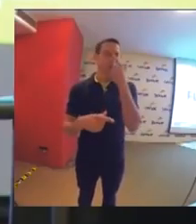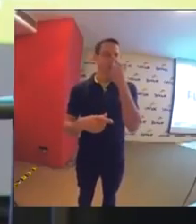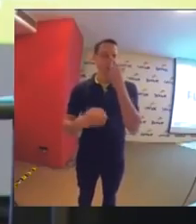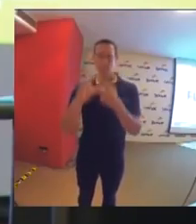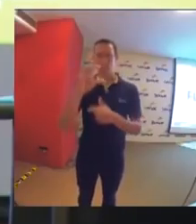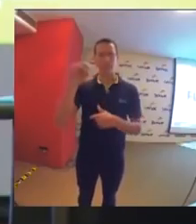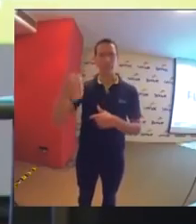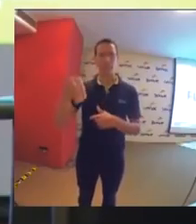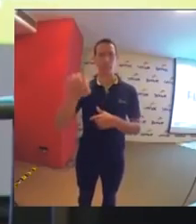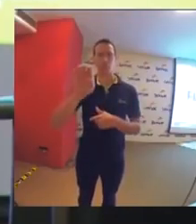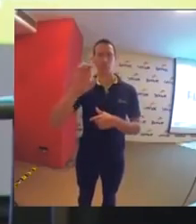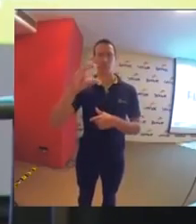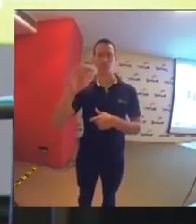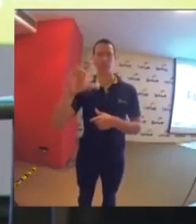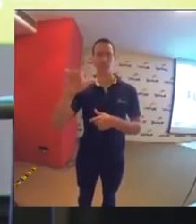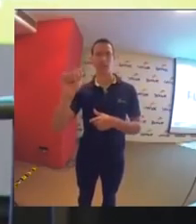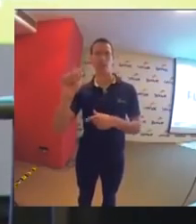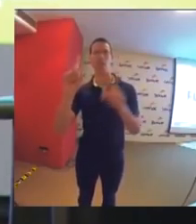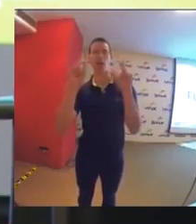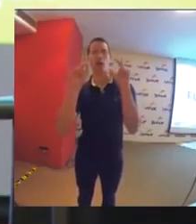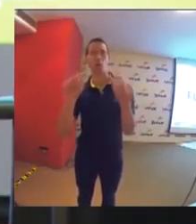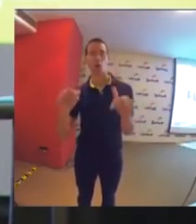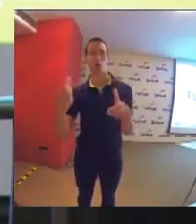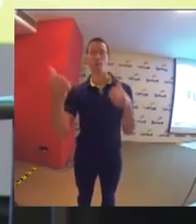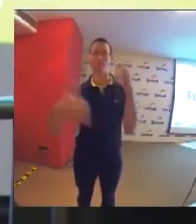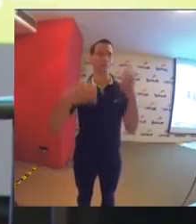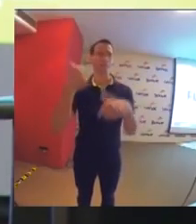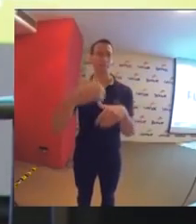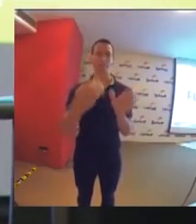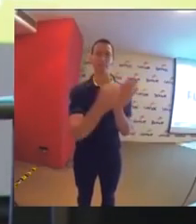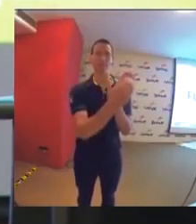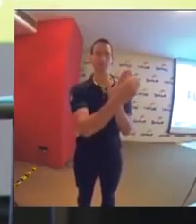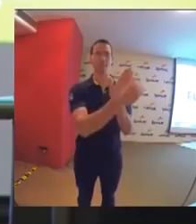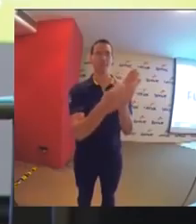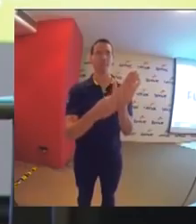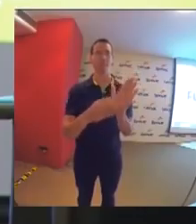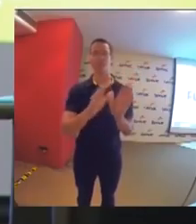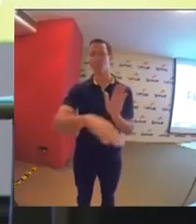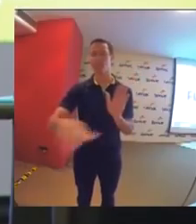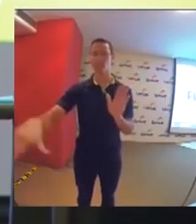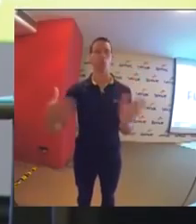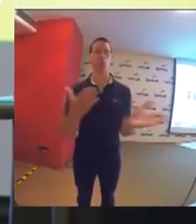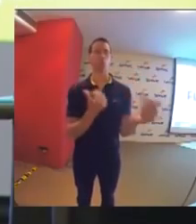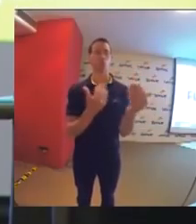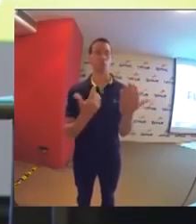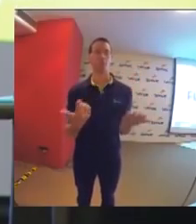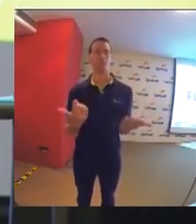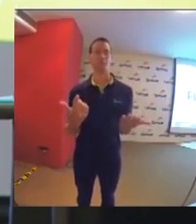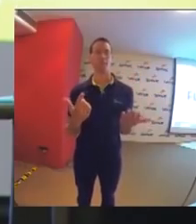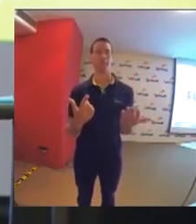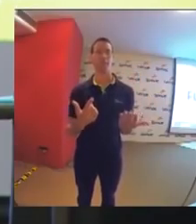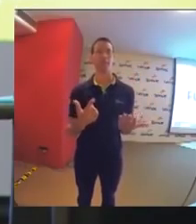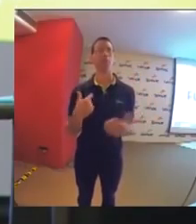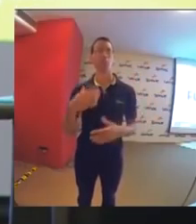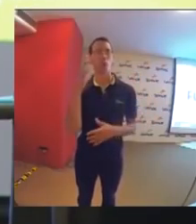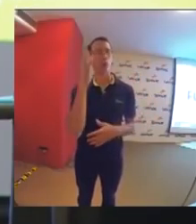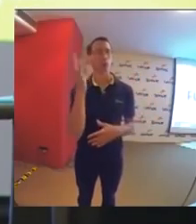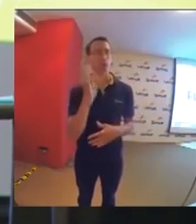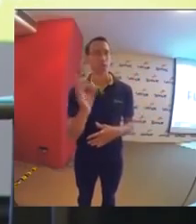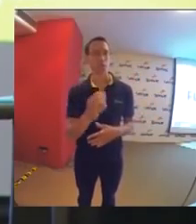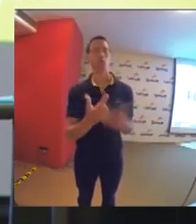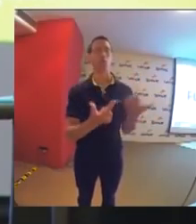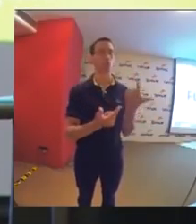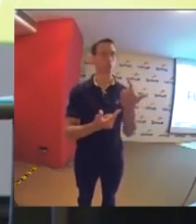equivale, na realidade, pau. A criançada e os jovens levantavam o braço. Olha, eu não entendi. Vinha o outro dos 7, eu vou explicar